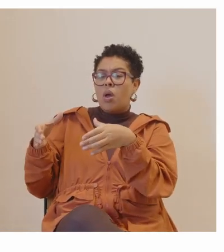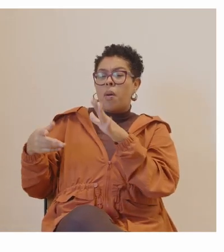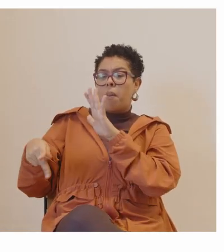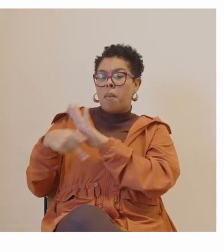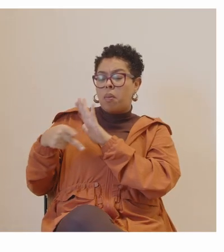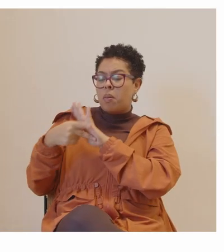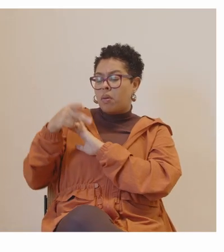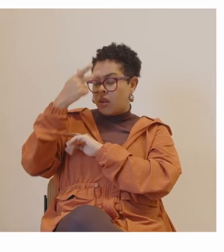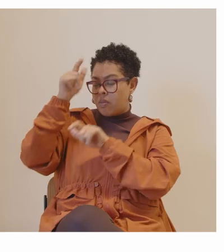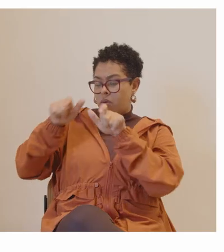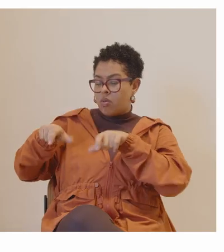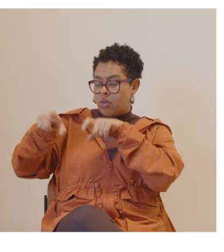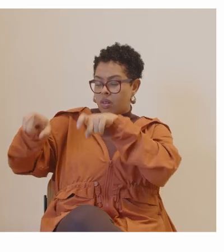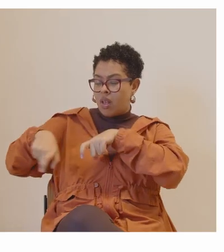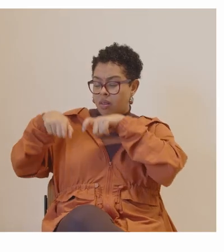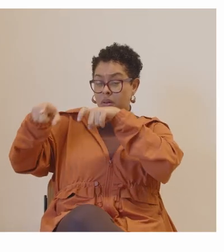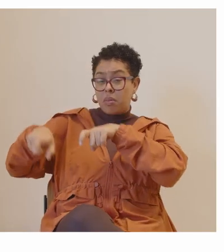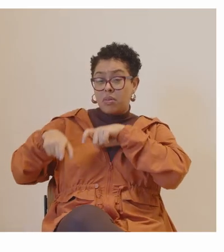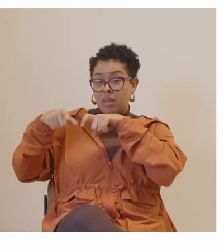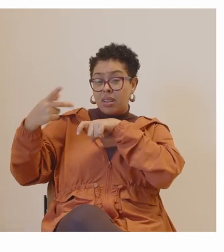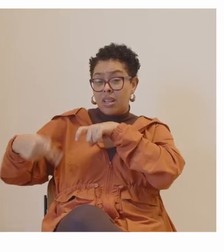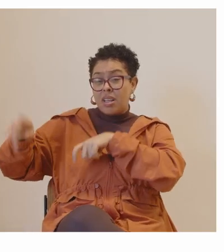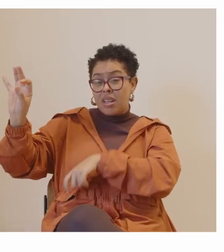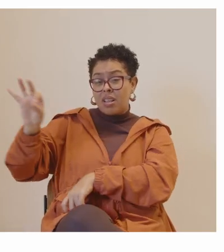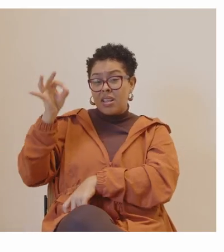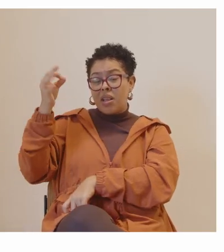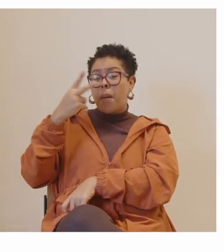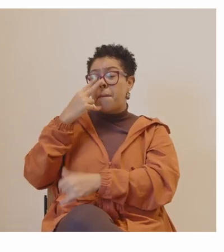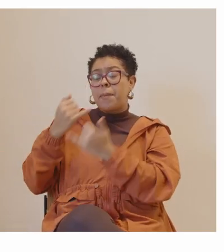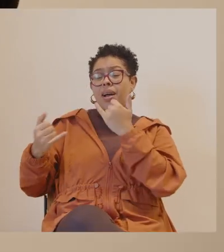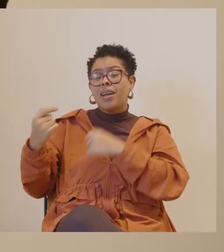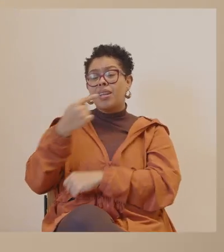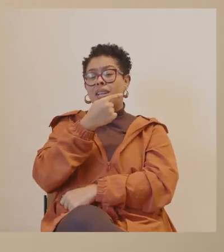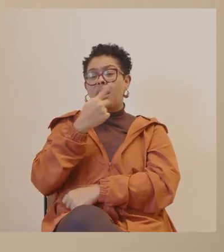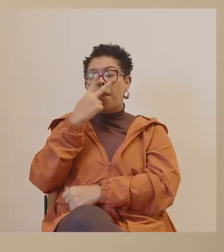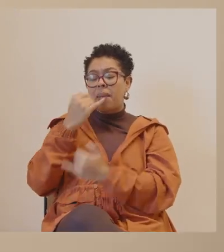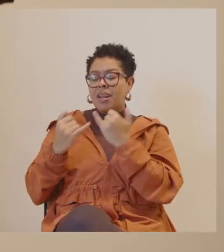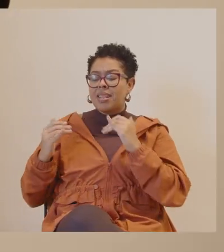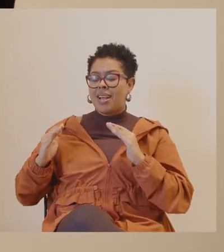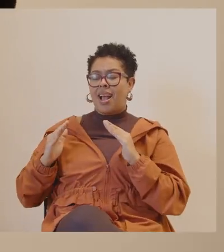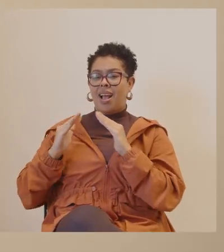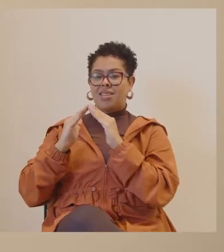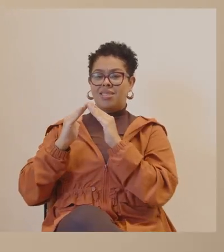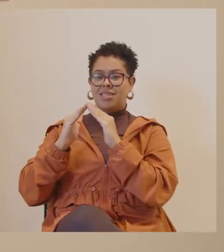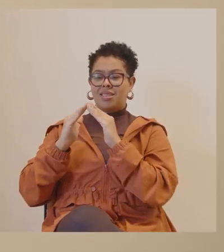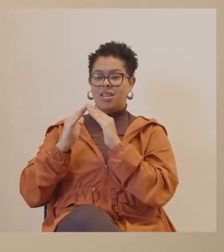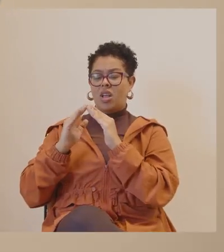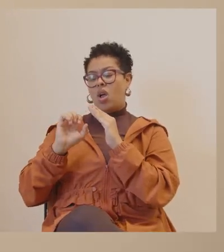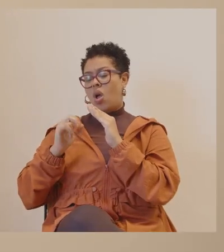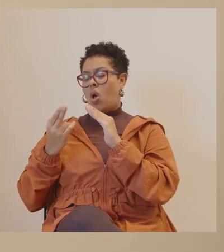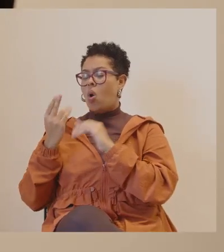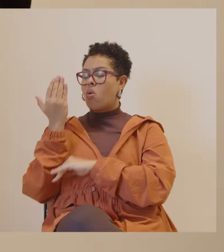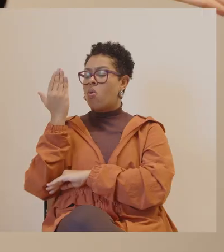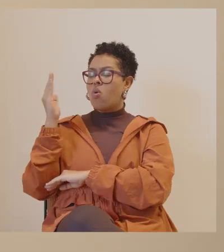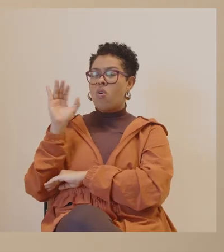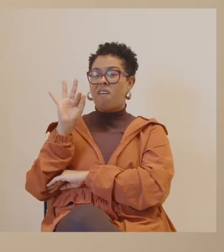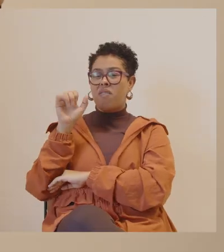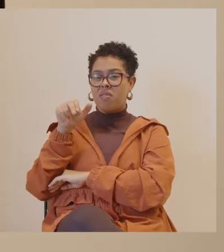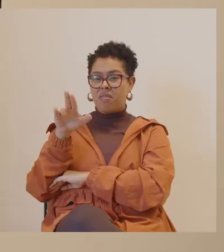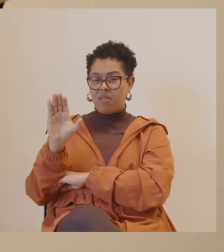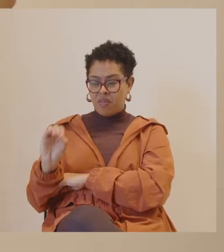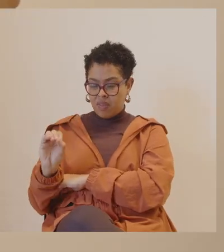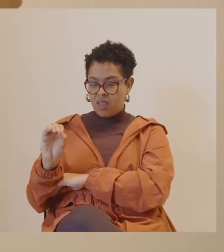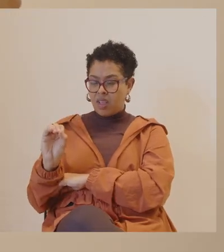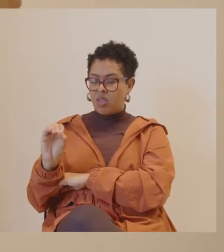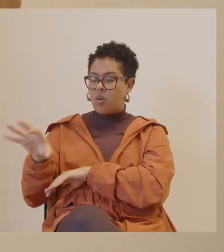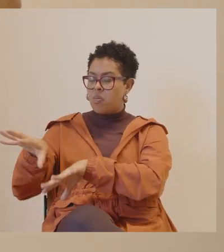regiões rurais, né, da França naquele momento, que são essas espécies de casinhas, né, ou amontoados do feno na época